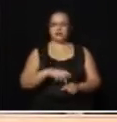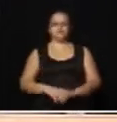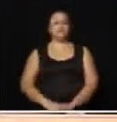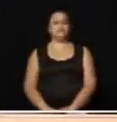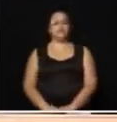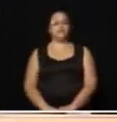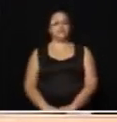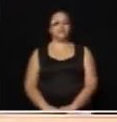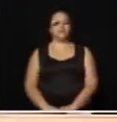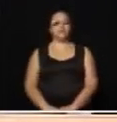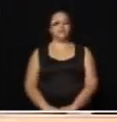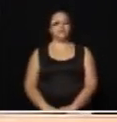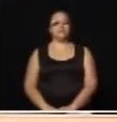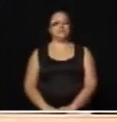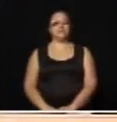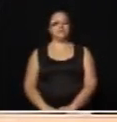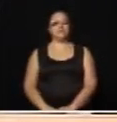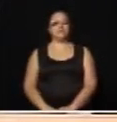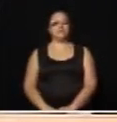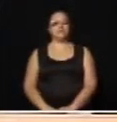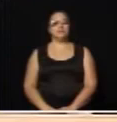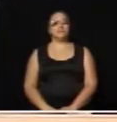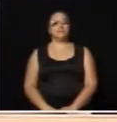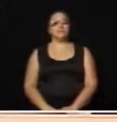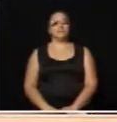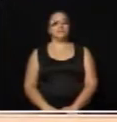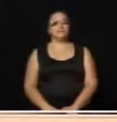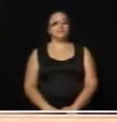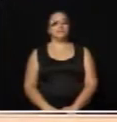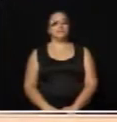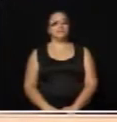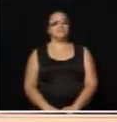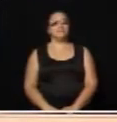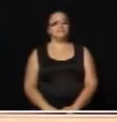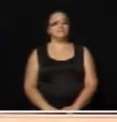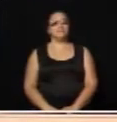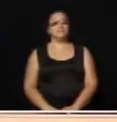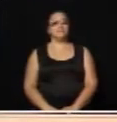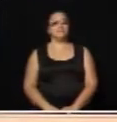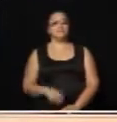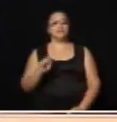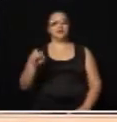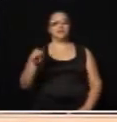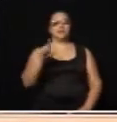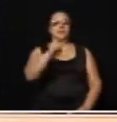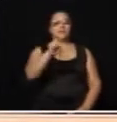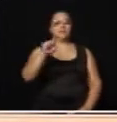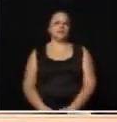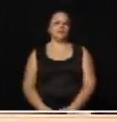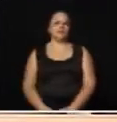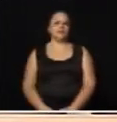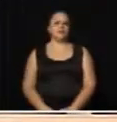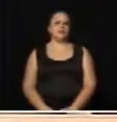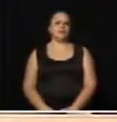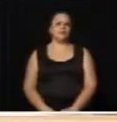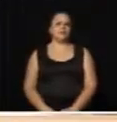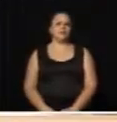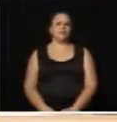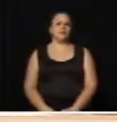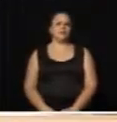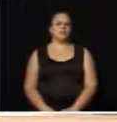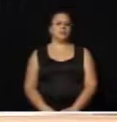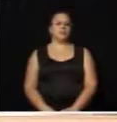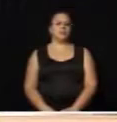se deixam seduzir principalmente porque não tem meios de distinguir o falsário do político honesto este